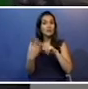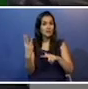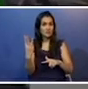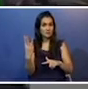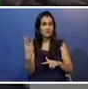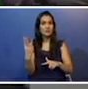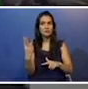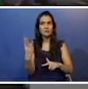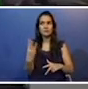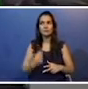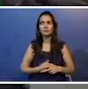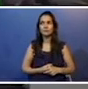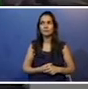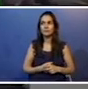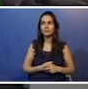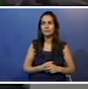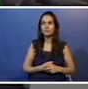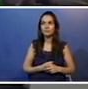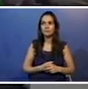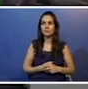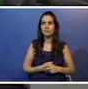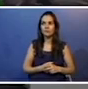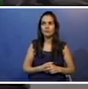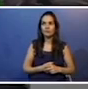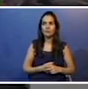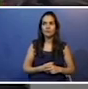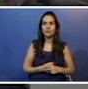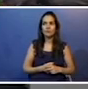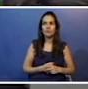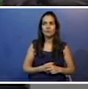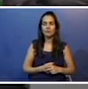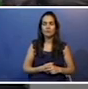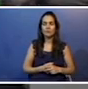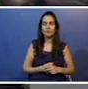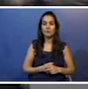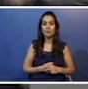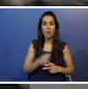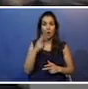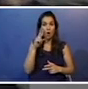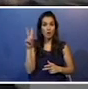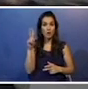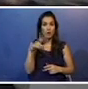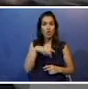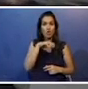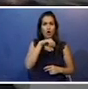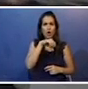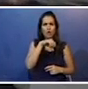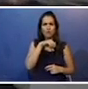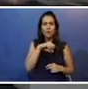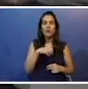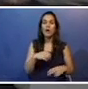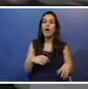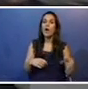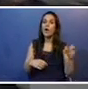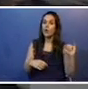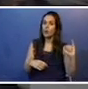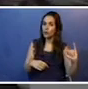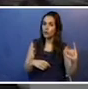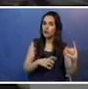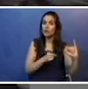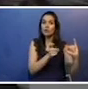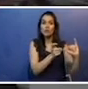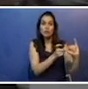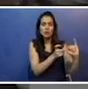dito? Olha lá o 9, como ele é composto, né? Como ele foi formado. O I e